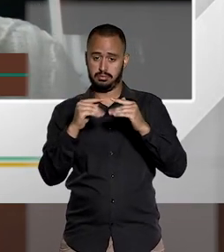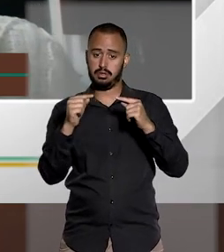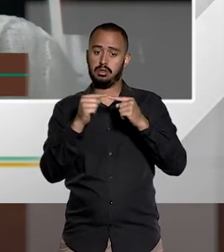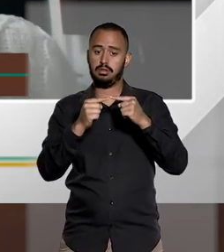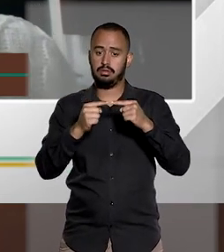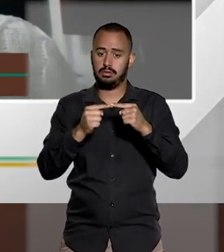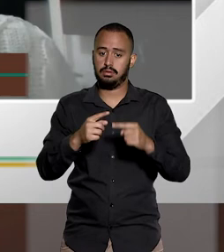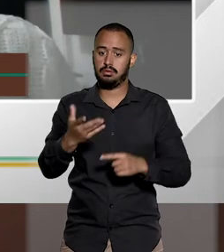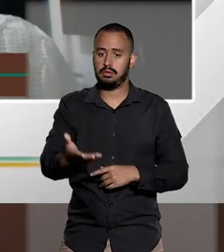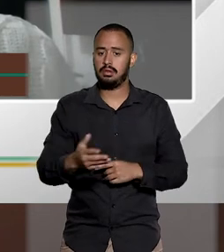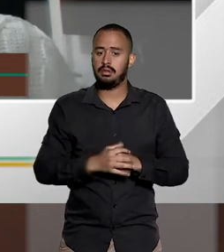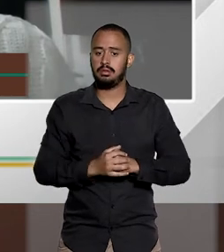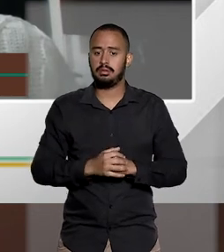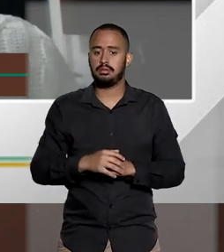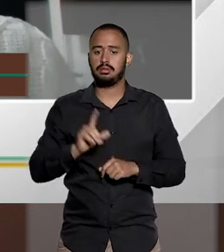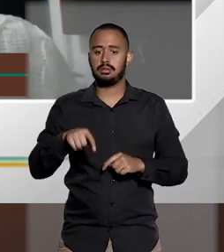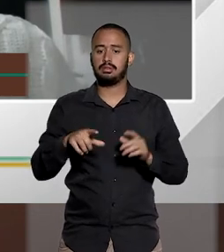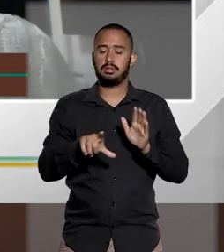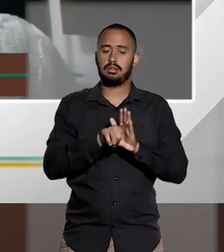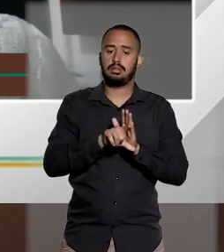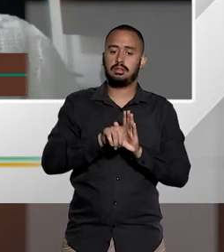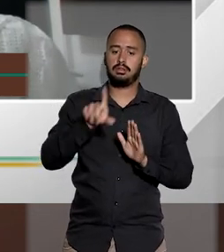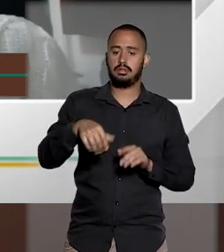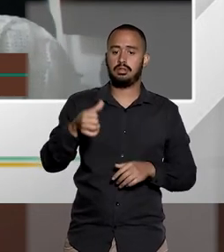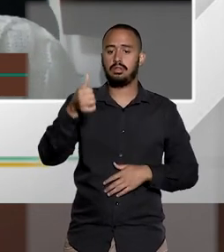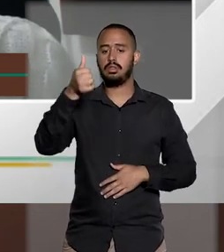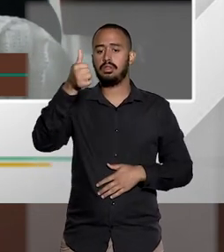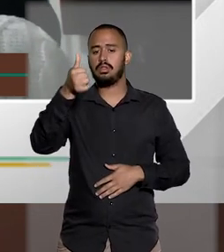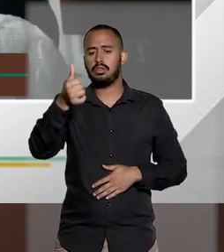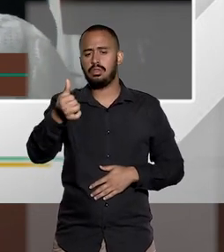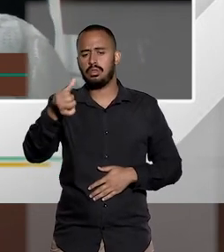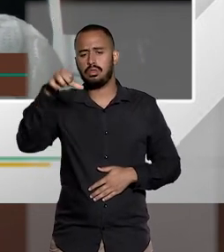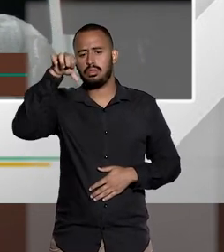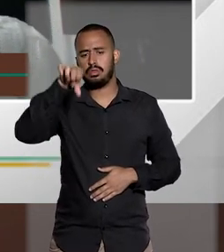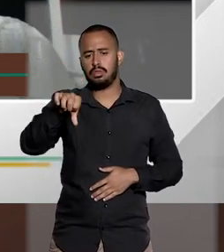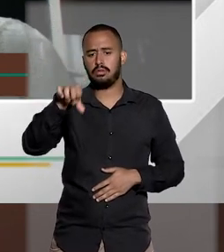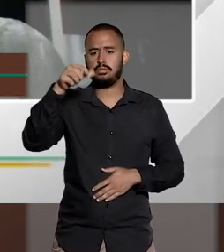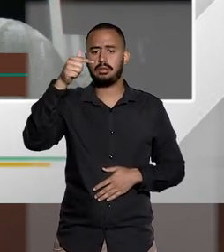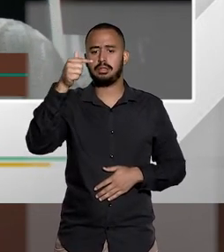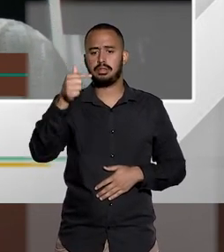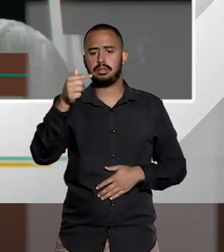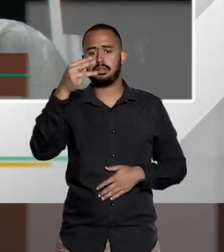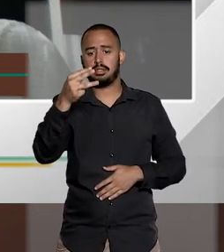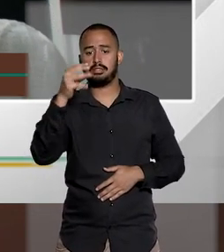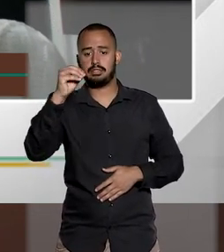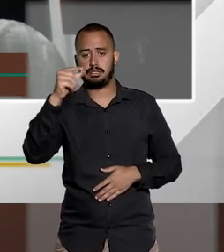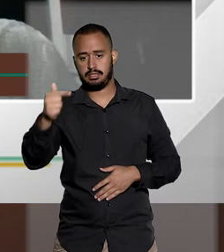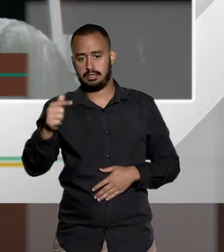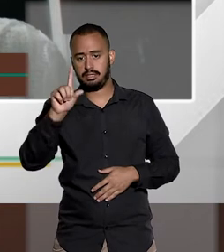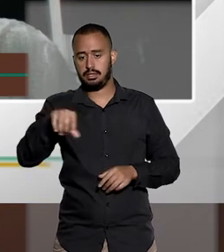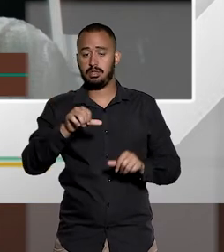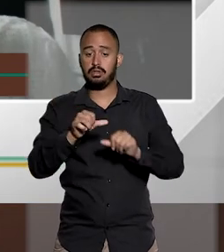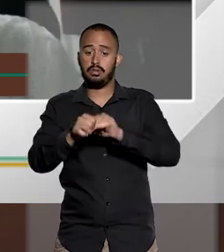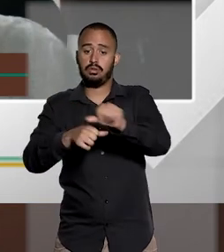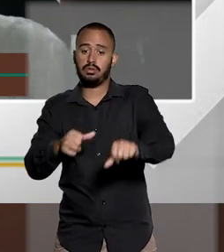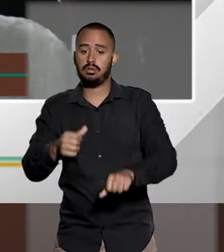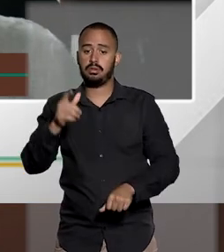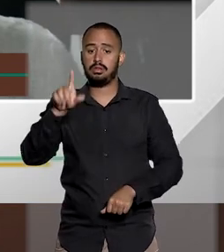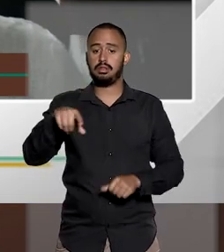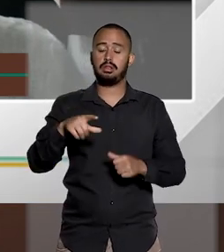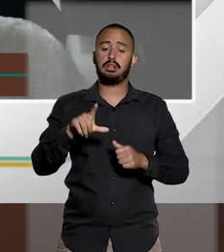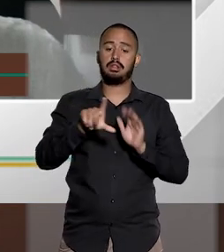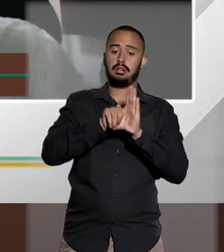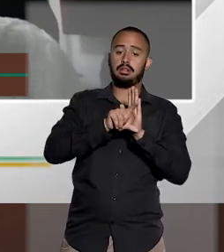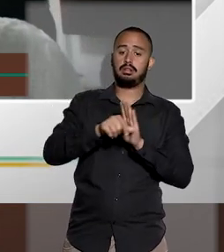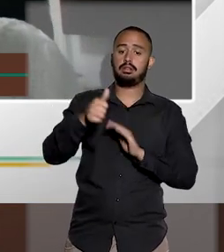Arbitragem não. A Lei de Arbitragem, que é a Lei 9.307, alterada pela Lei 13.129, e